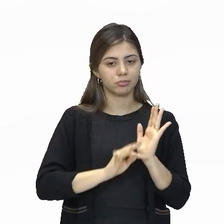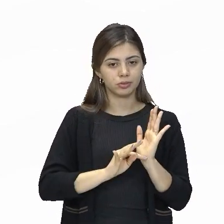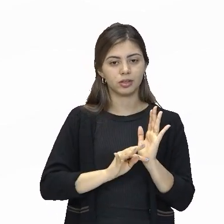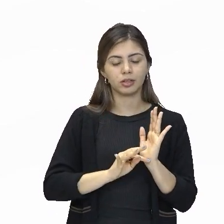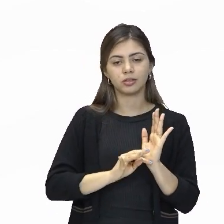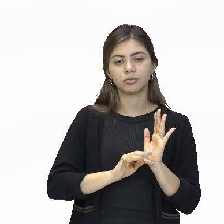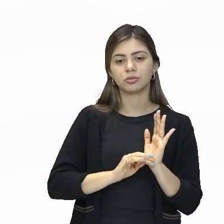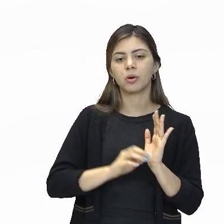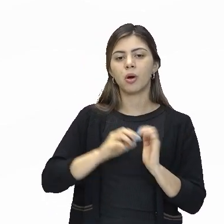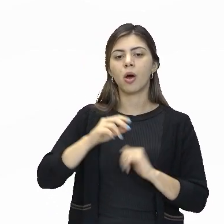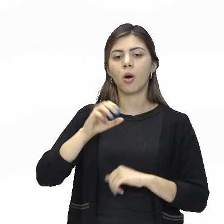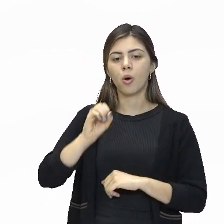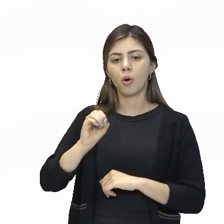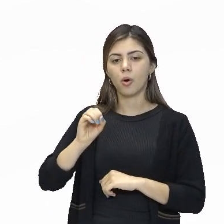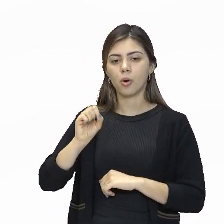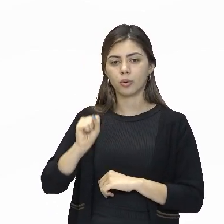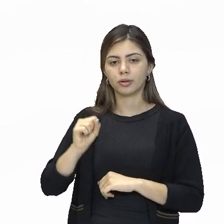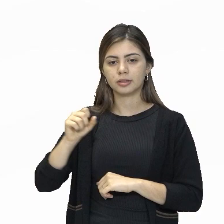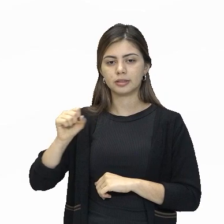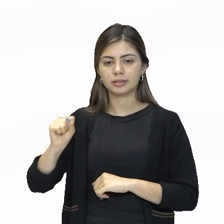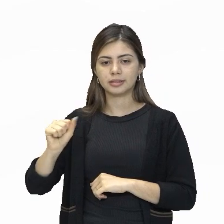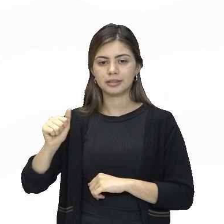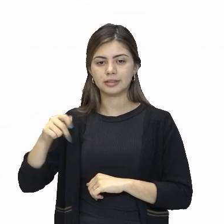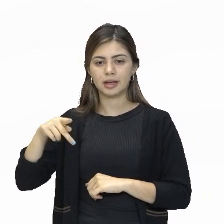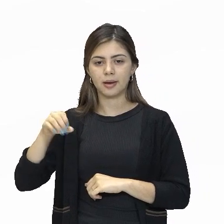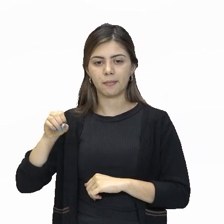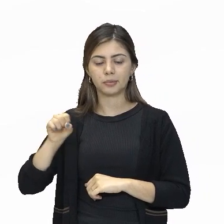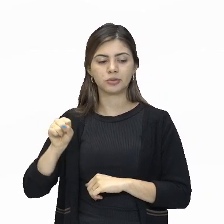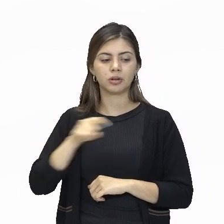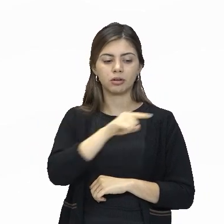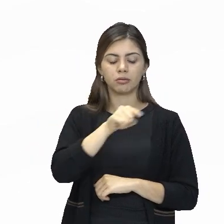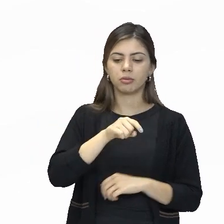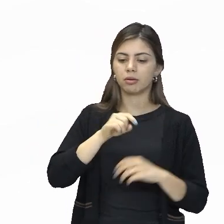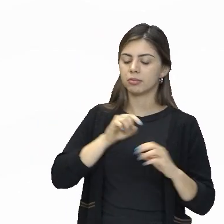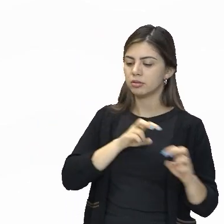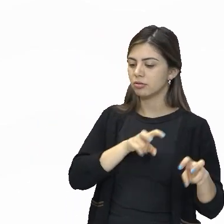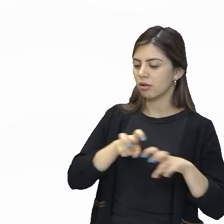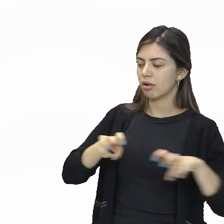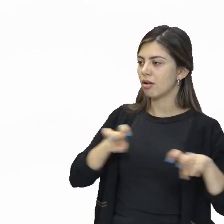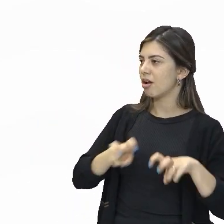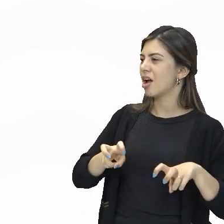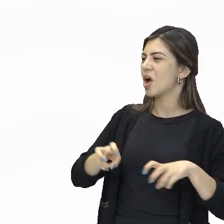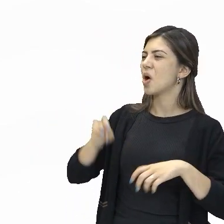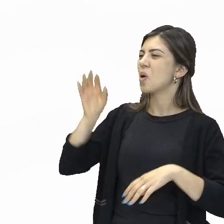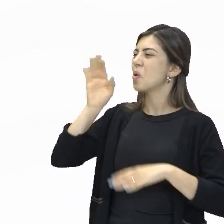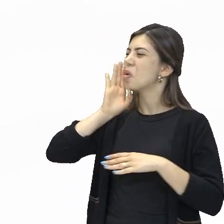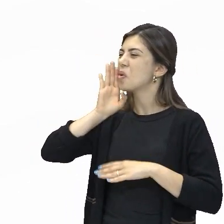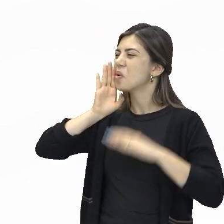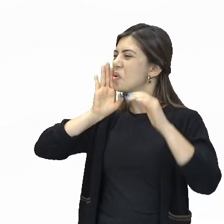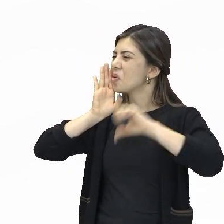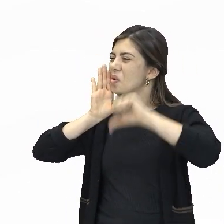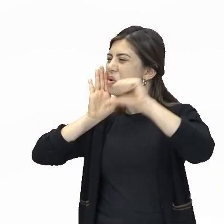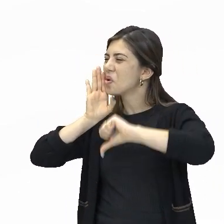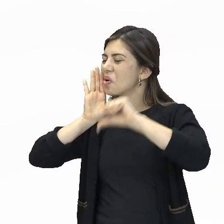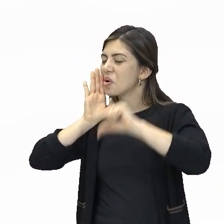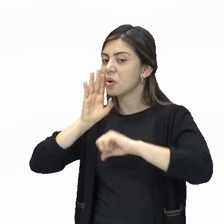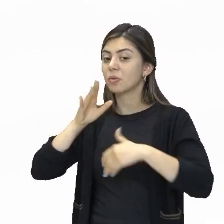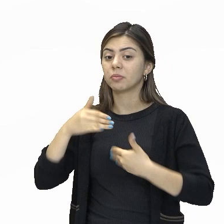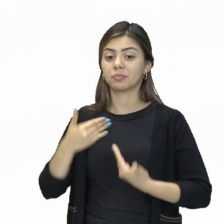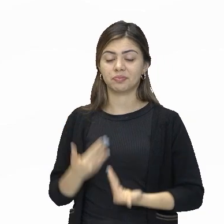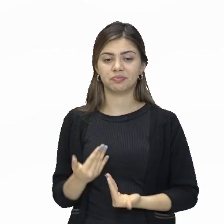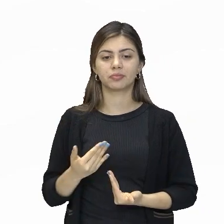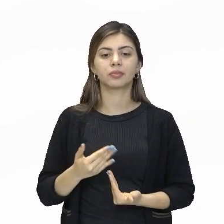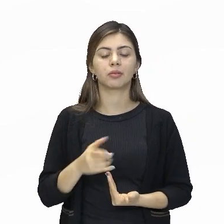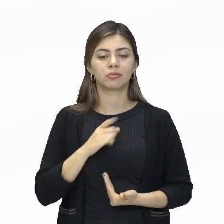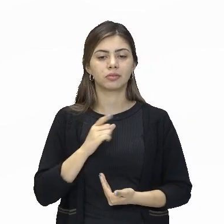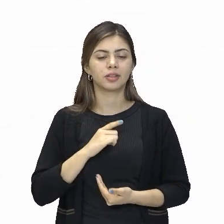Manuel Bandeira. E a plateia simplesmente fez o quê, gente? Vaiou, né? E aí, grandes nomes como Mário